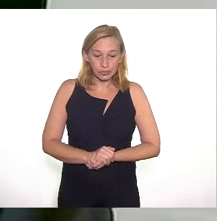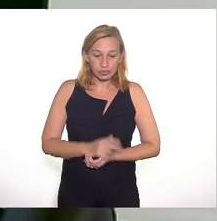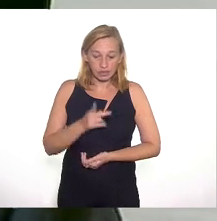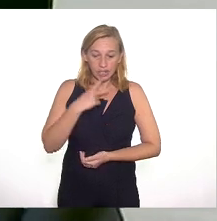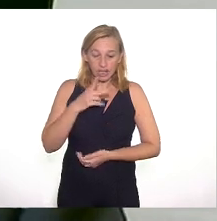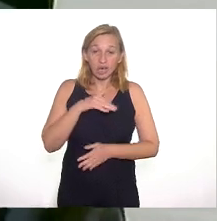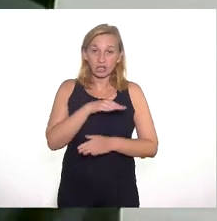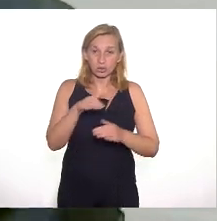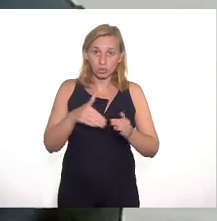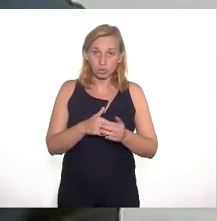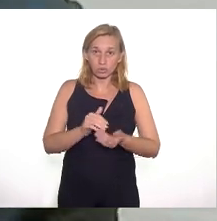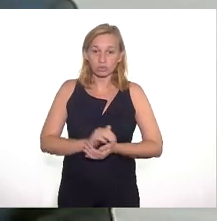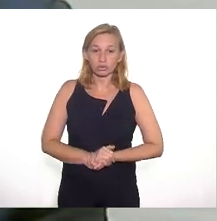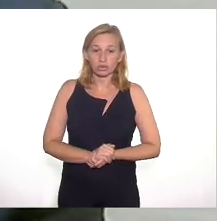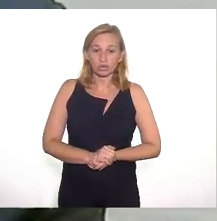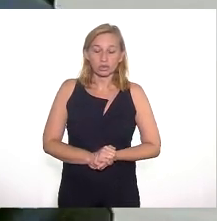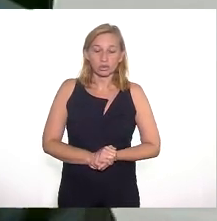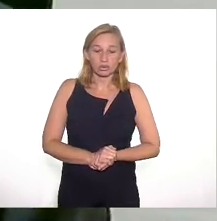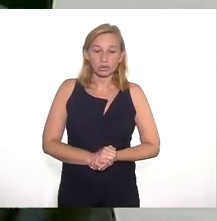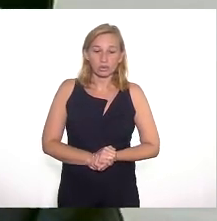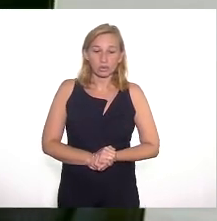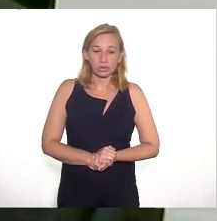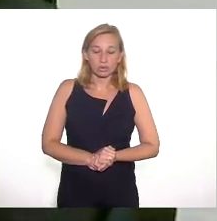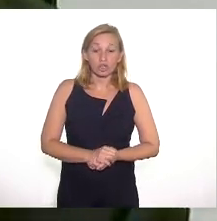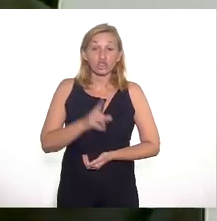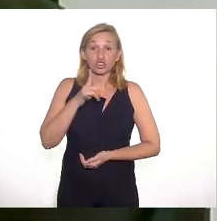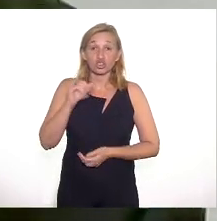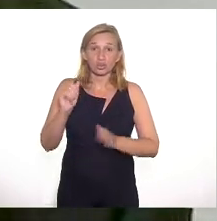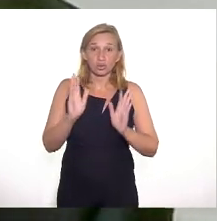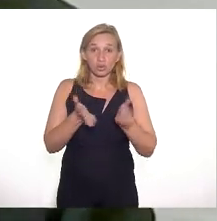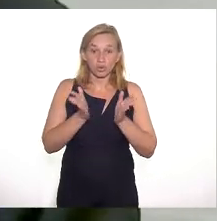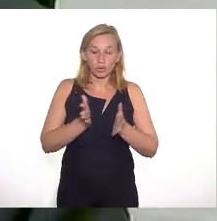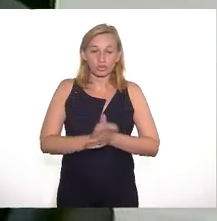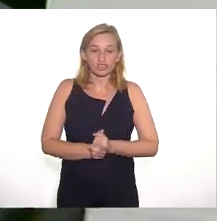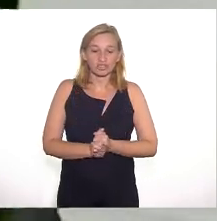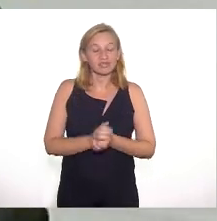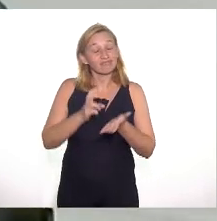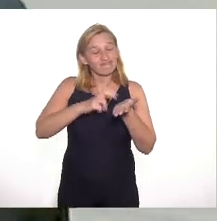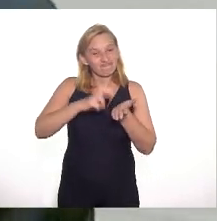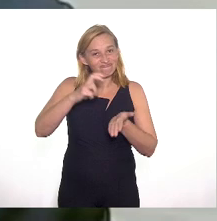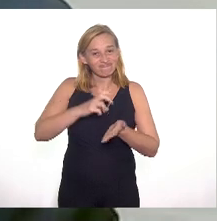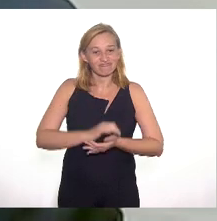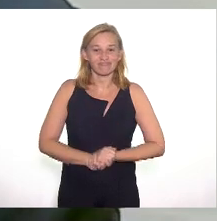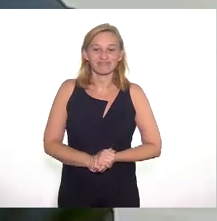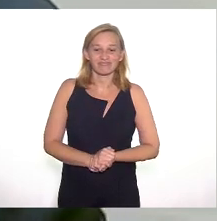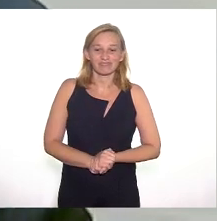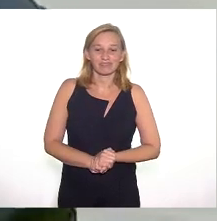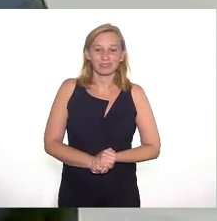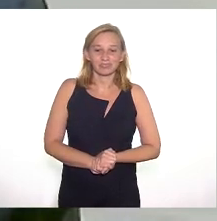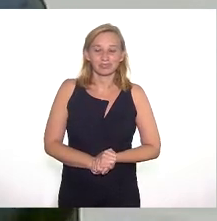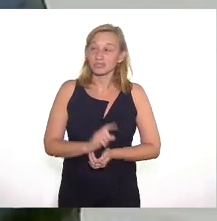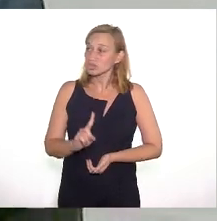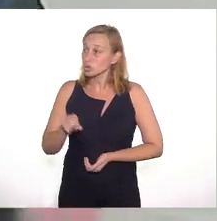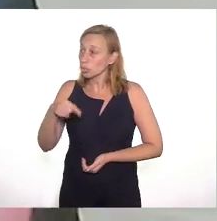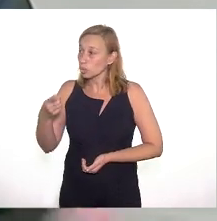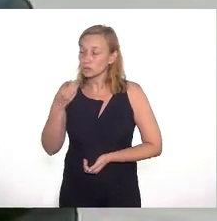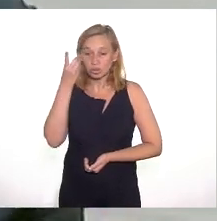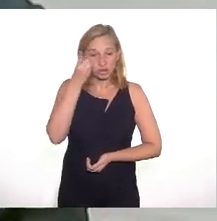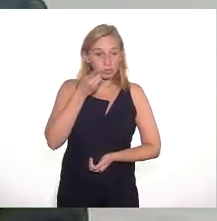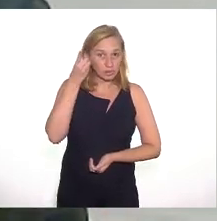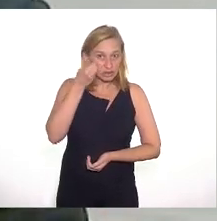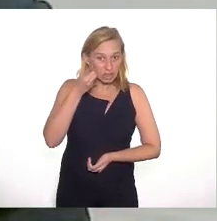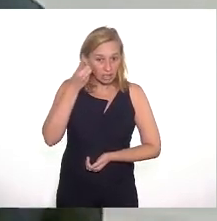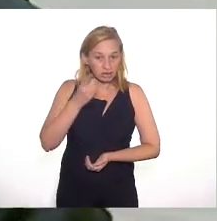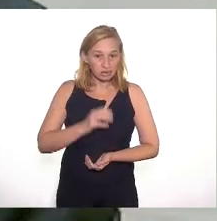dizer a todos e a todas do dia de hoje. Hoje pela manhã eu estive com outros deputados, vi aqui há